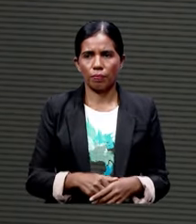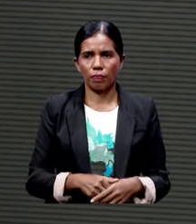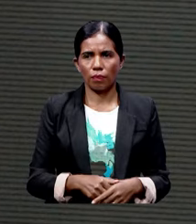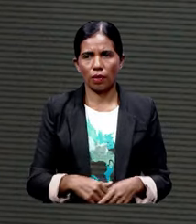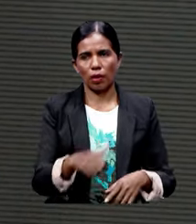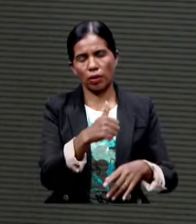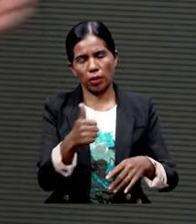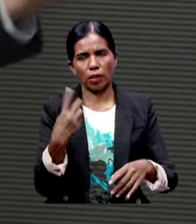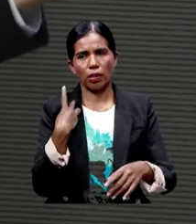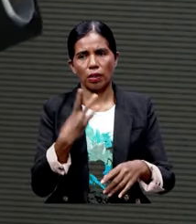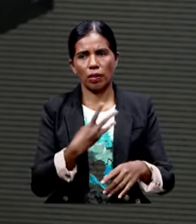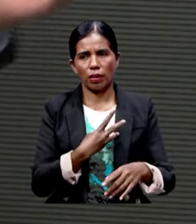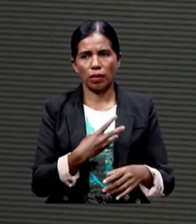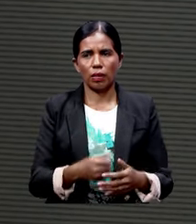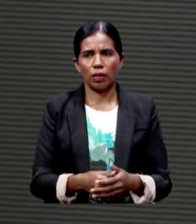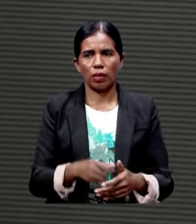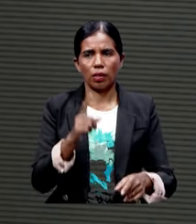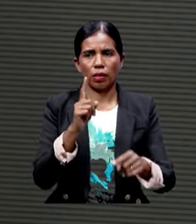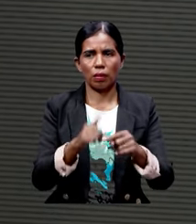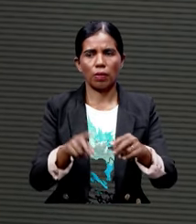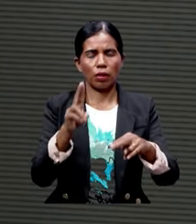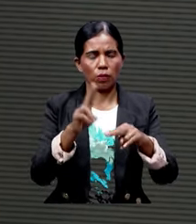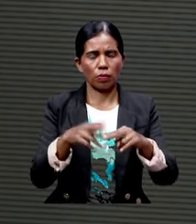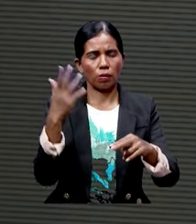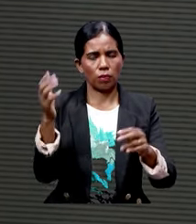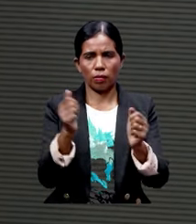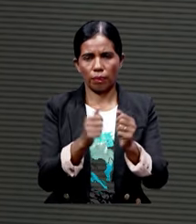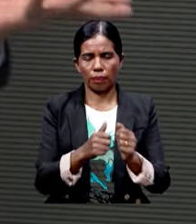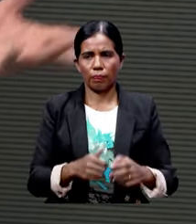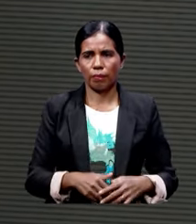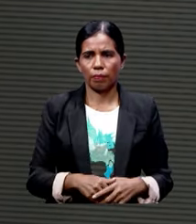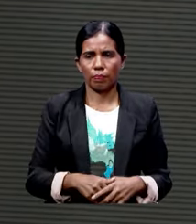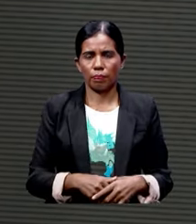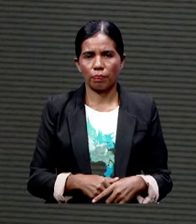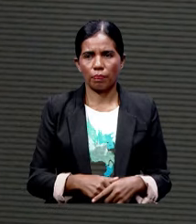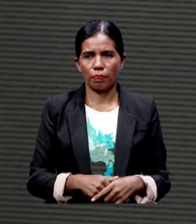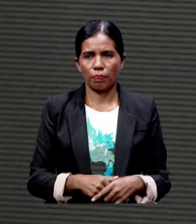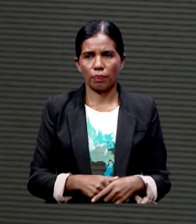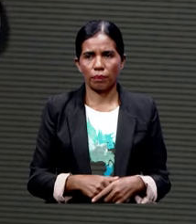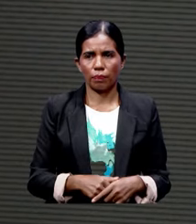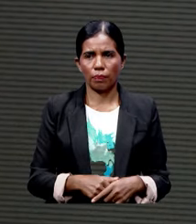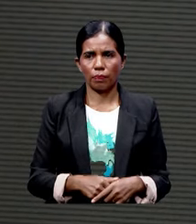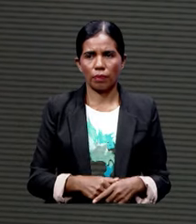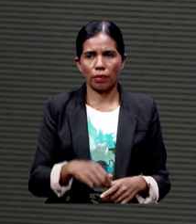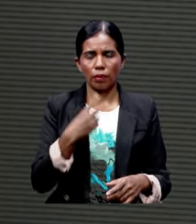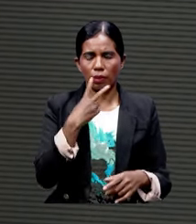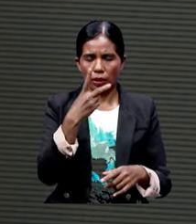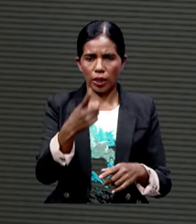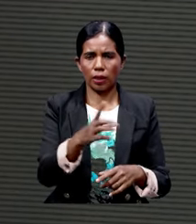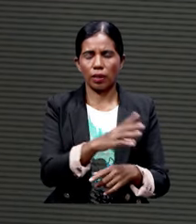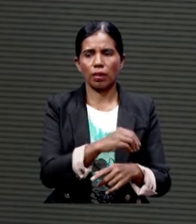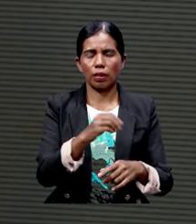800 metros de estrada, não é de custa 5 milhões. 5 quilómetros de estrada, não é de custa 21